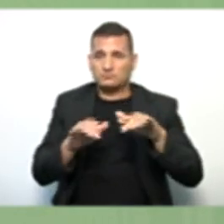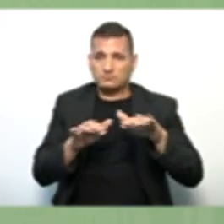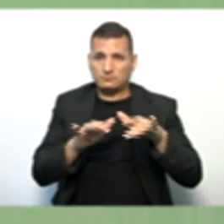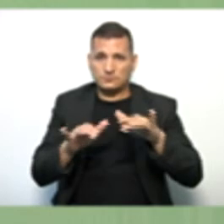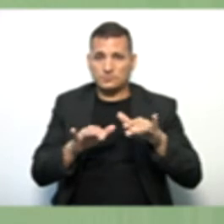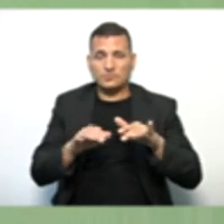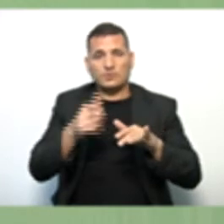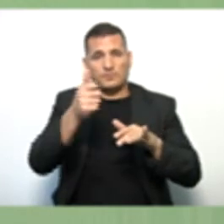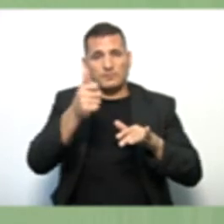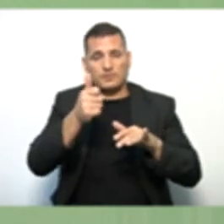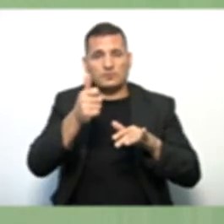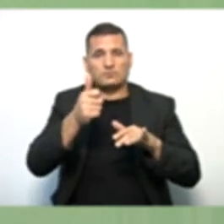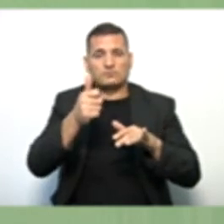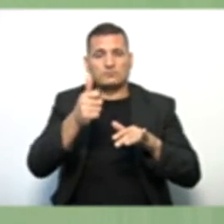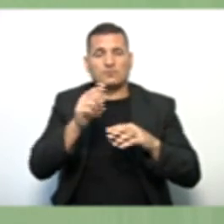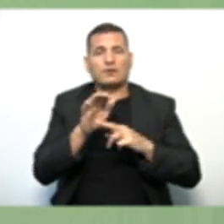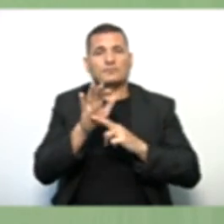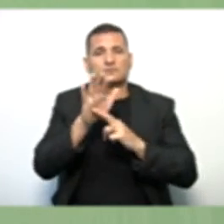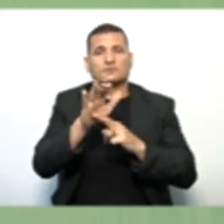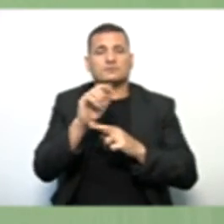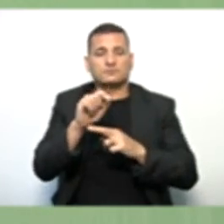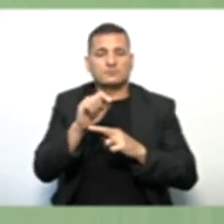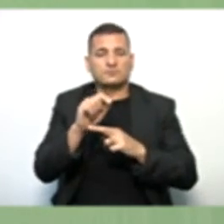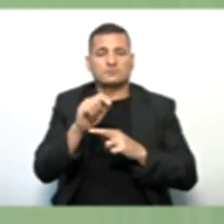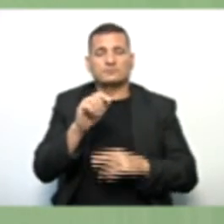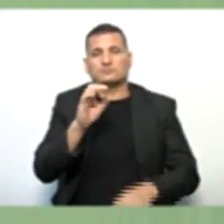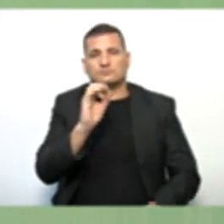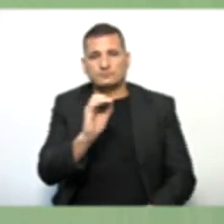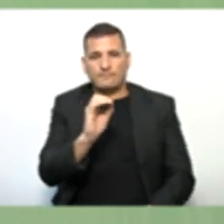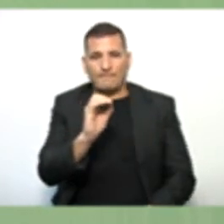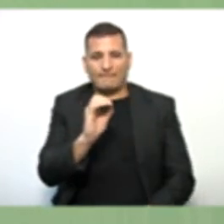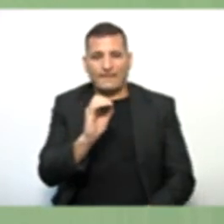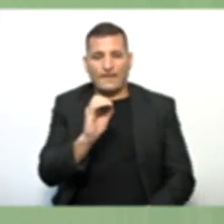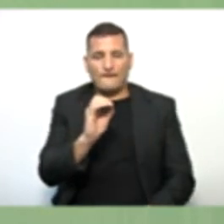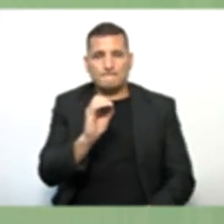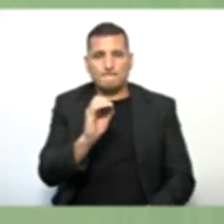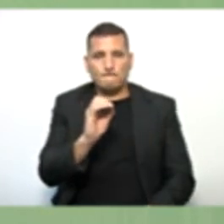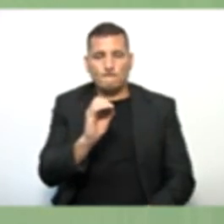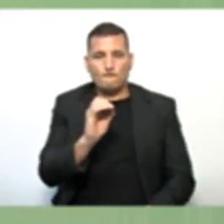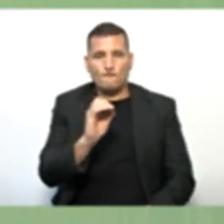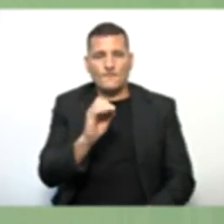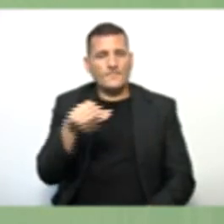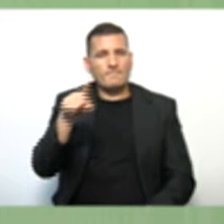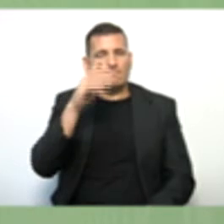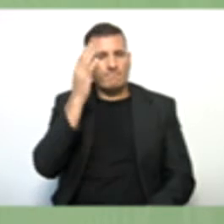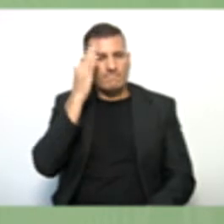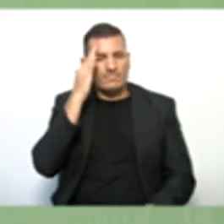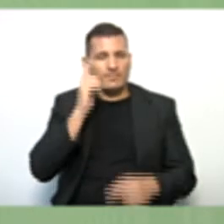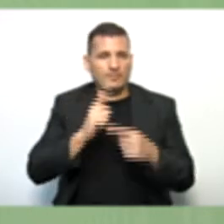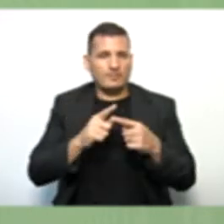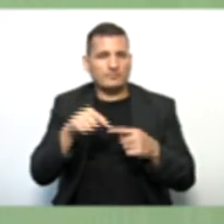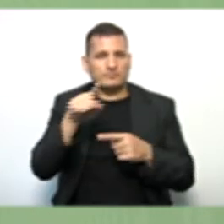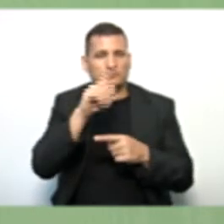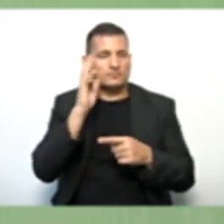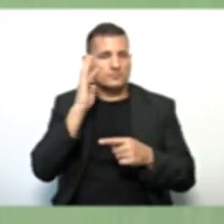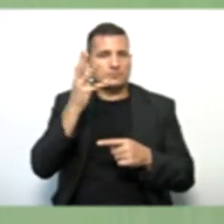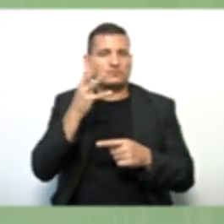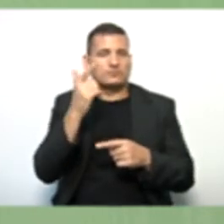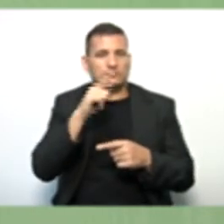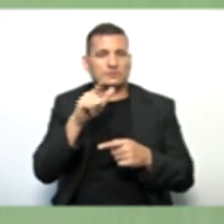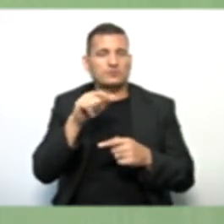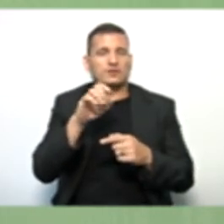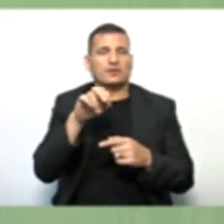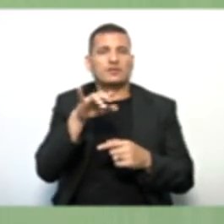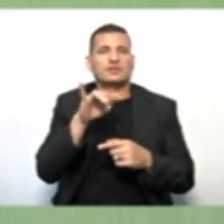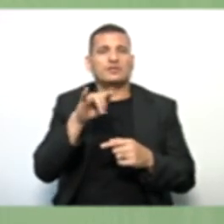o primeiro item aqui é representado pelo índice 0, tá, pessoal? Isso aqui eu sei que vocês sabem porque vocês resolveram aquela situação do enigma